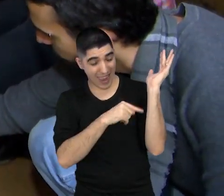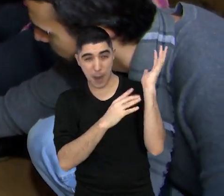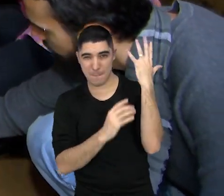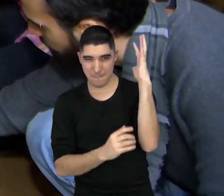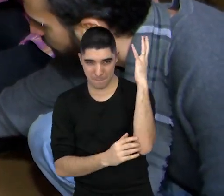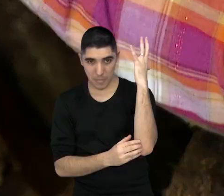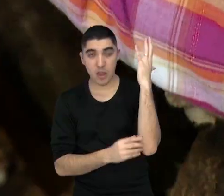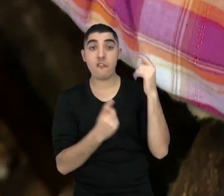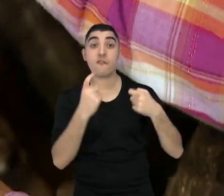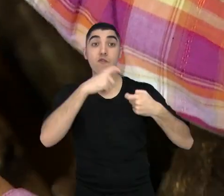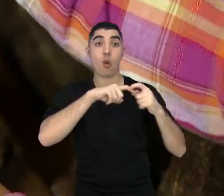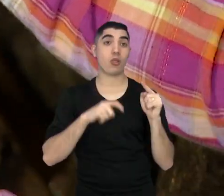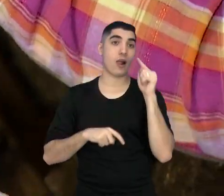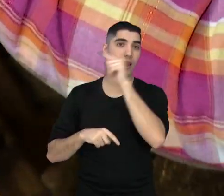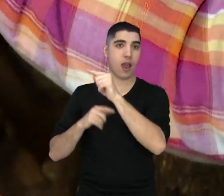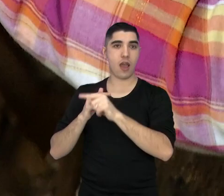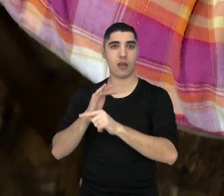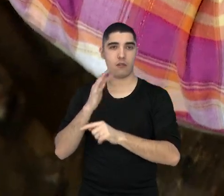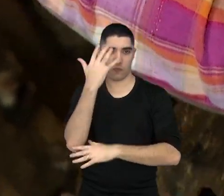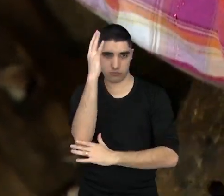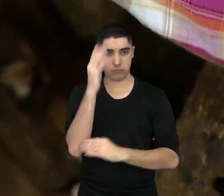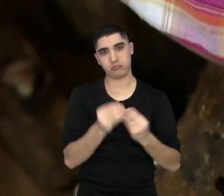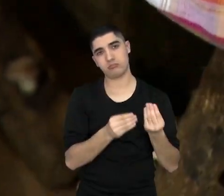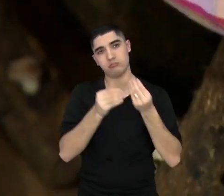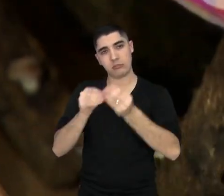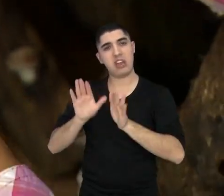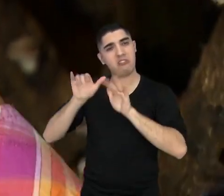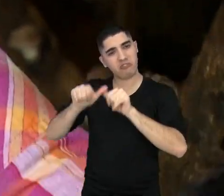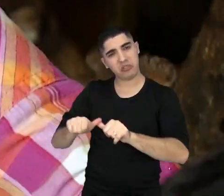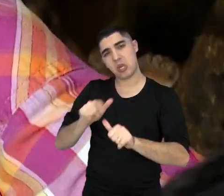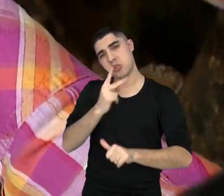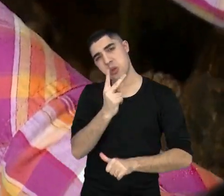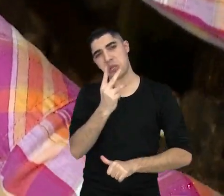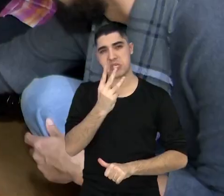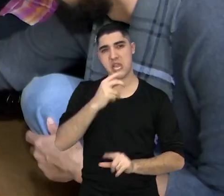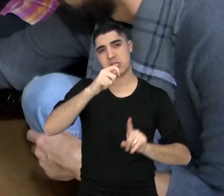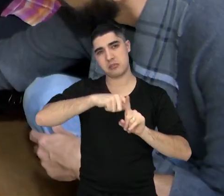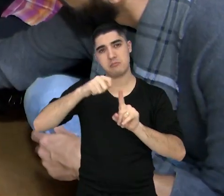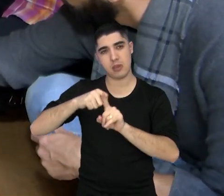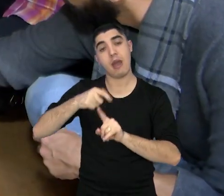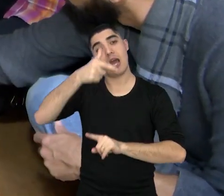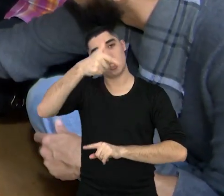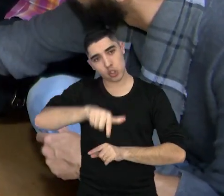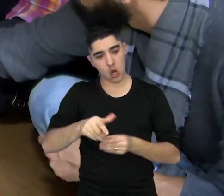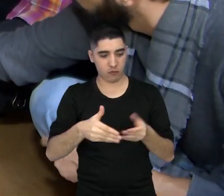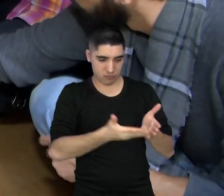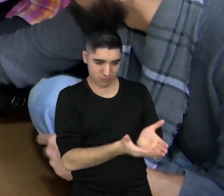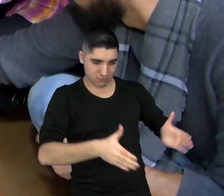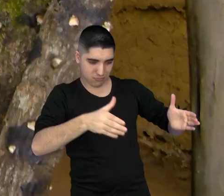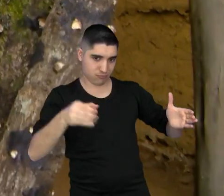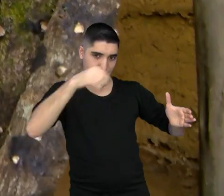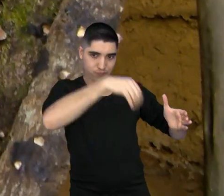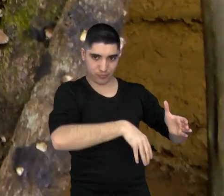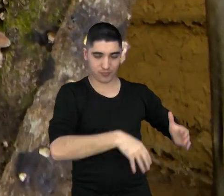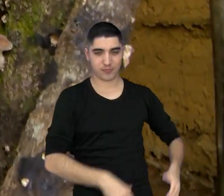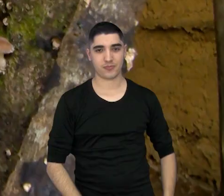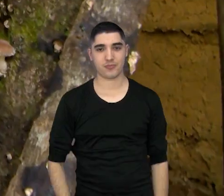voltamos essa madeira na floresta, deixamos lá por mais ou menos 2, 3 meses, aí dá um novo choque e ela produz de